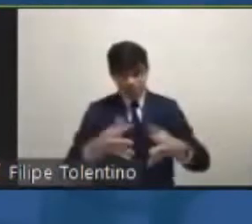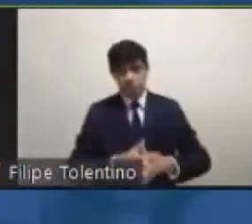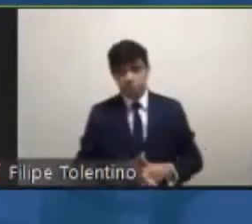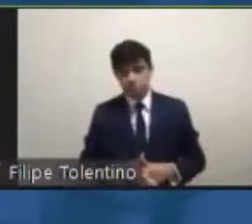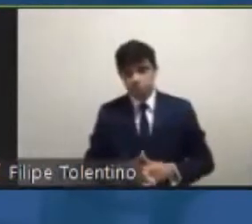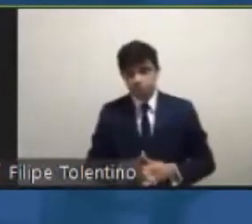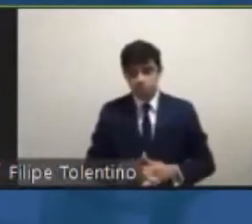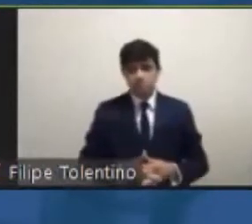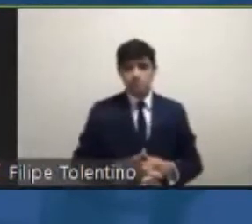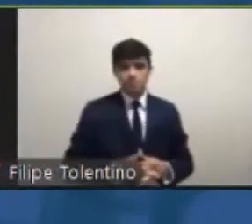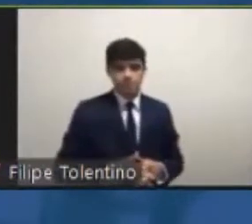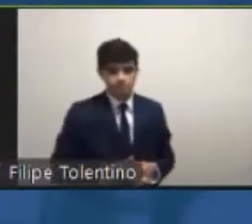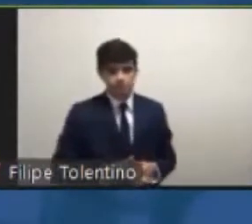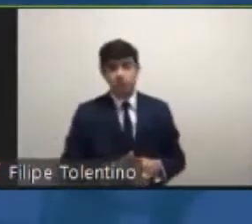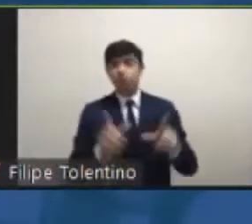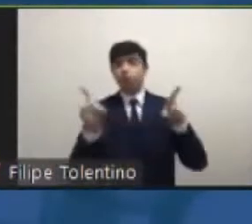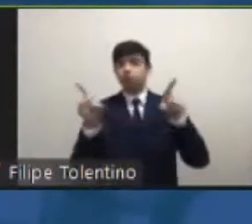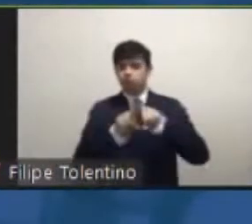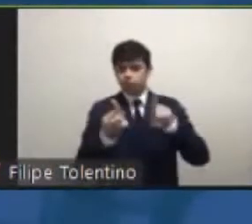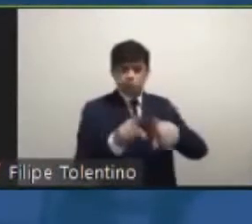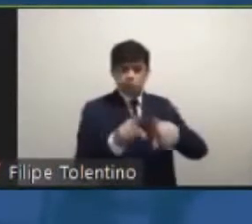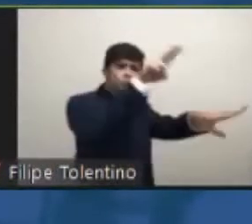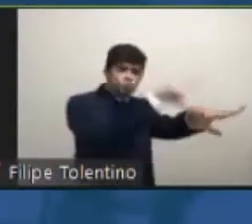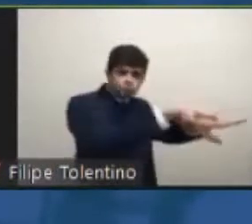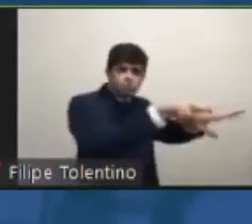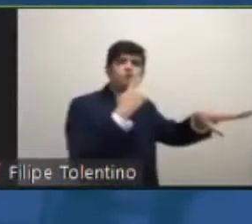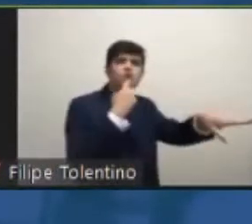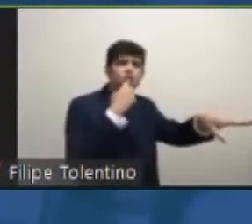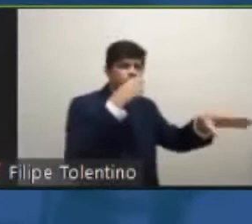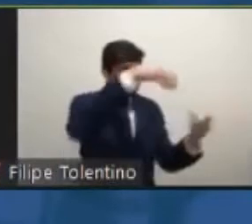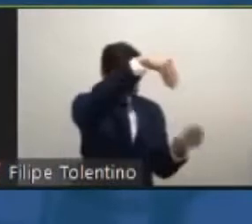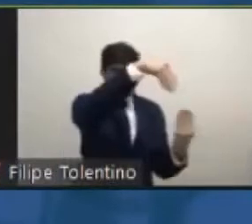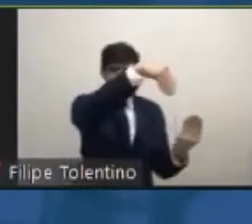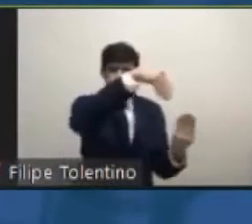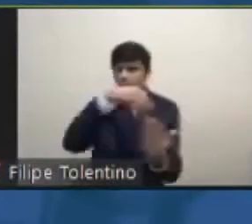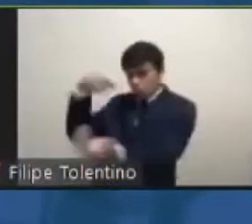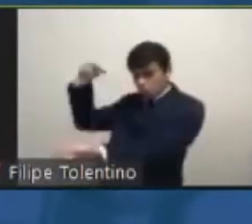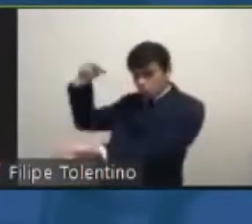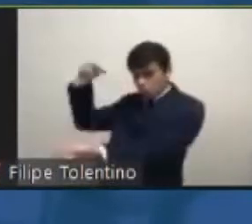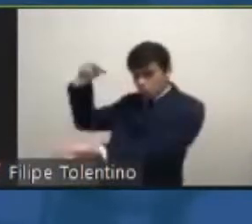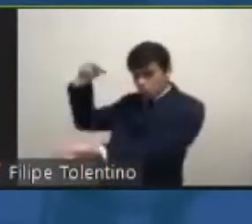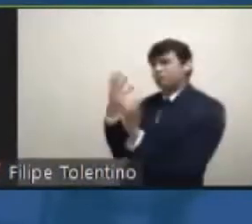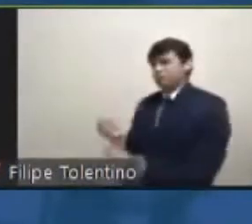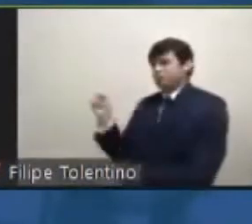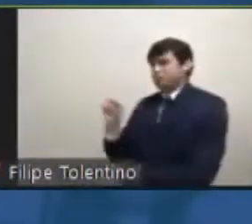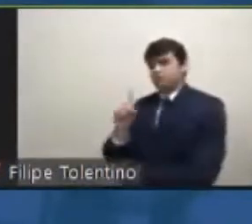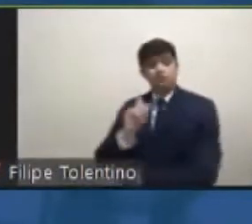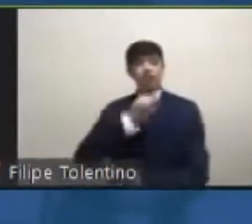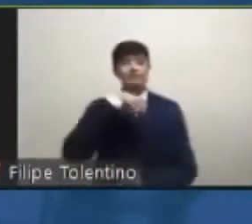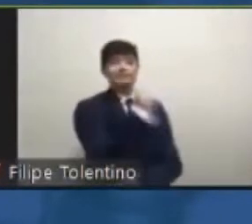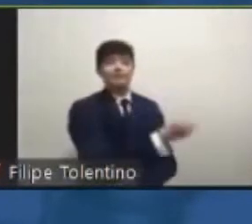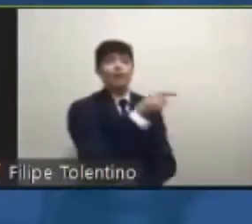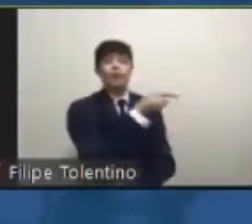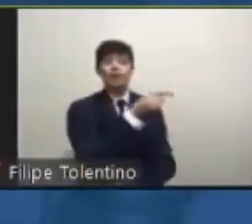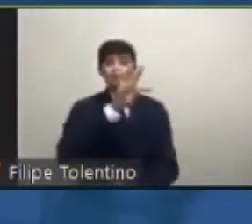da situação do paciente testemunha de Jeová, que recusa transfusão de sangue, ou pacientes que recusam transfusão de sangue por alguns